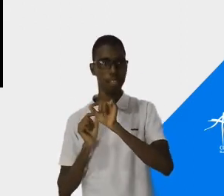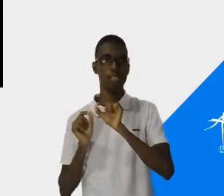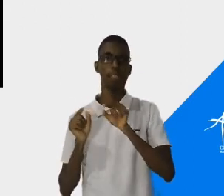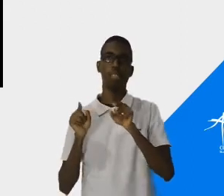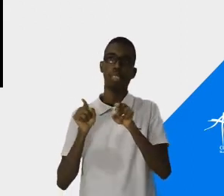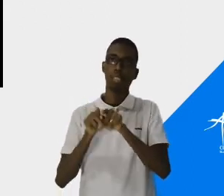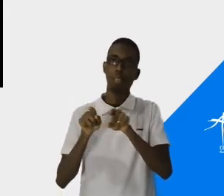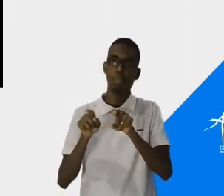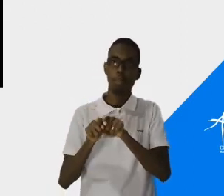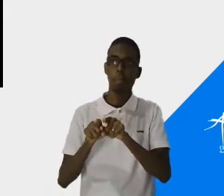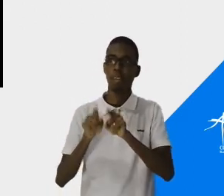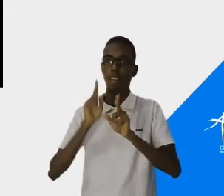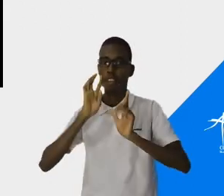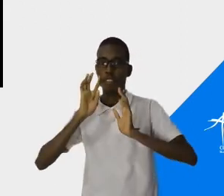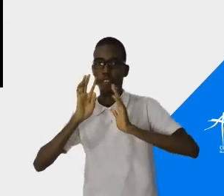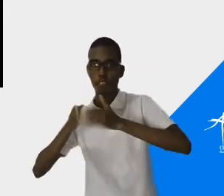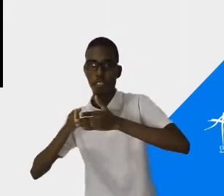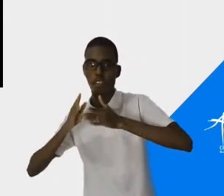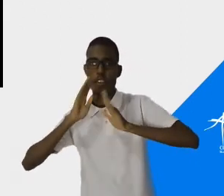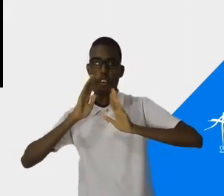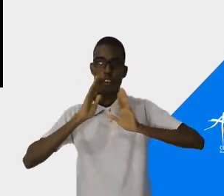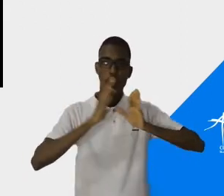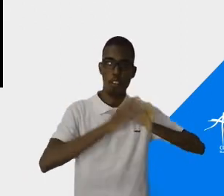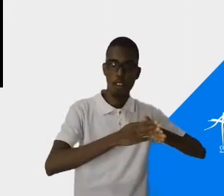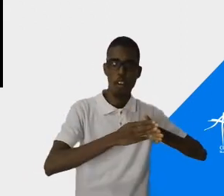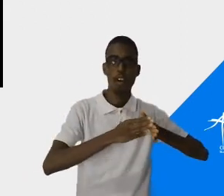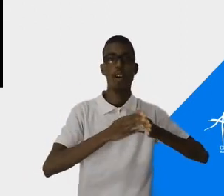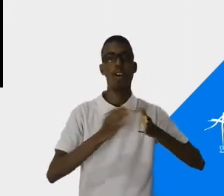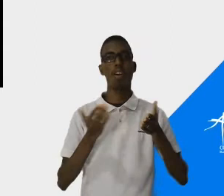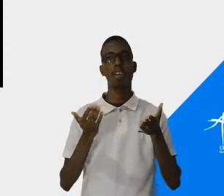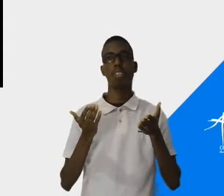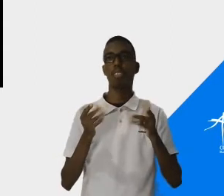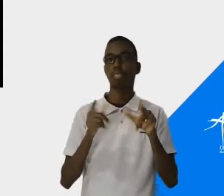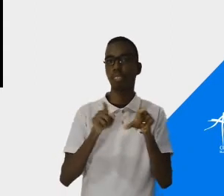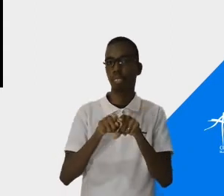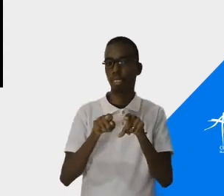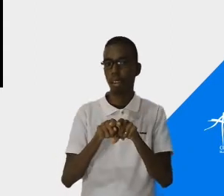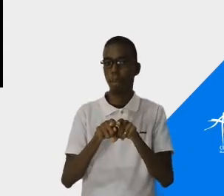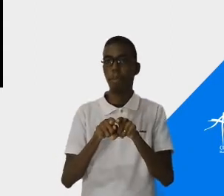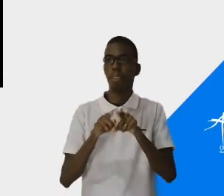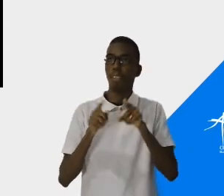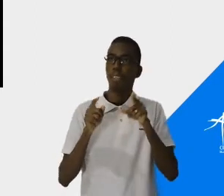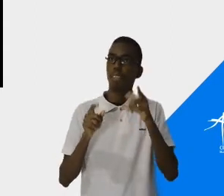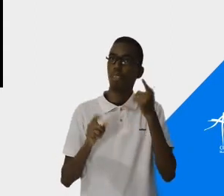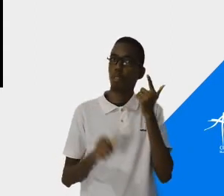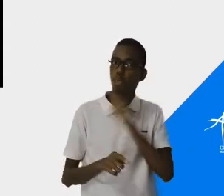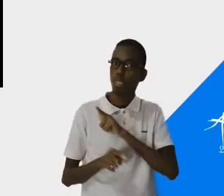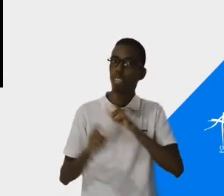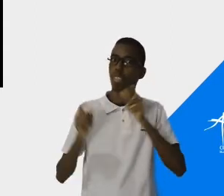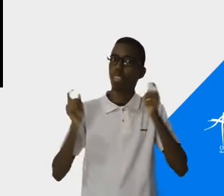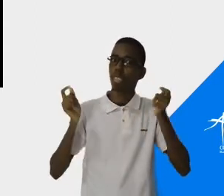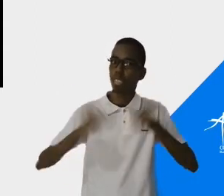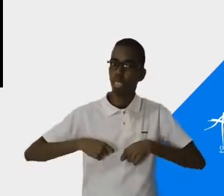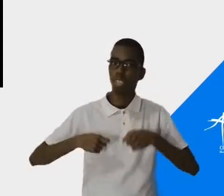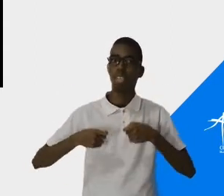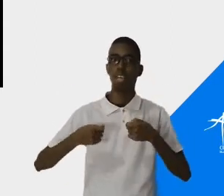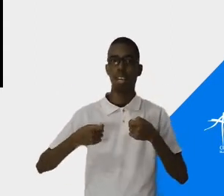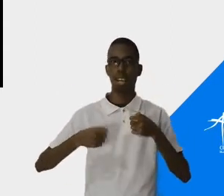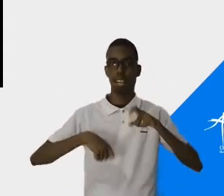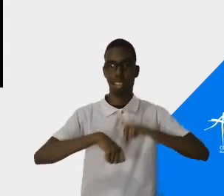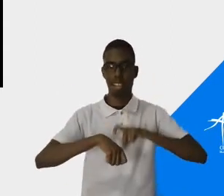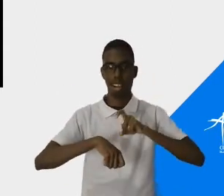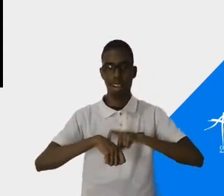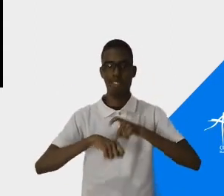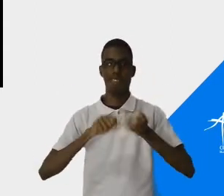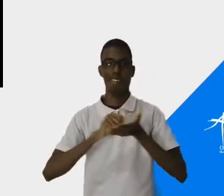e a sustentação dessa capacidade, né, durante uma tarefa. Outro